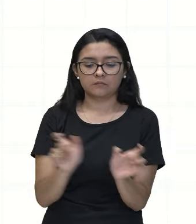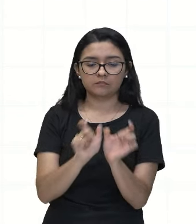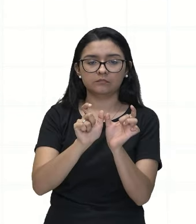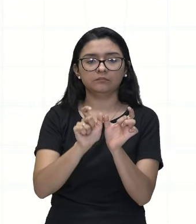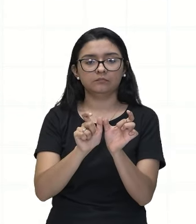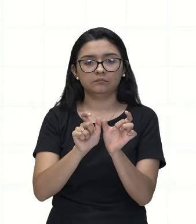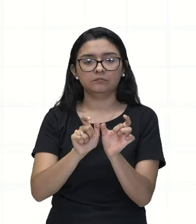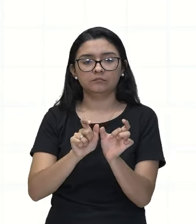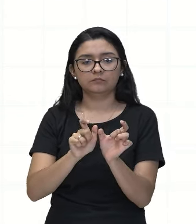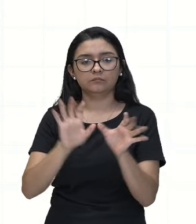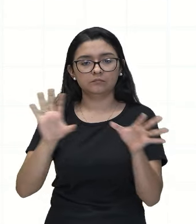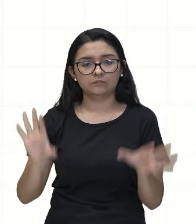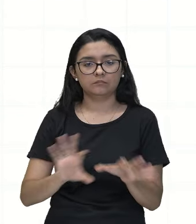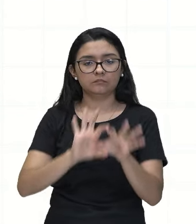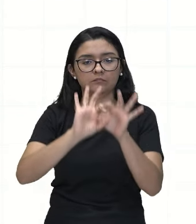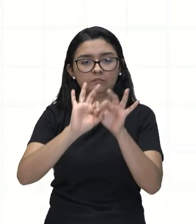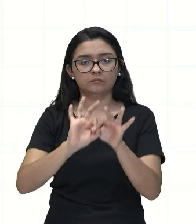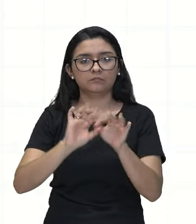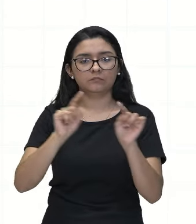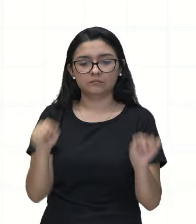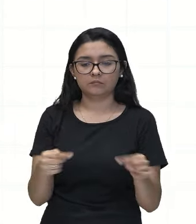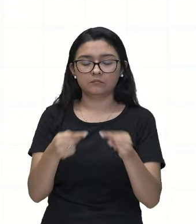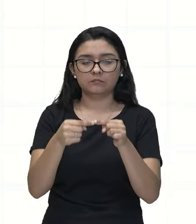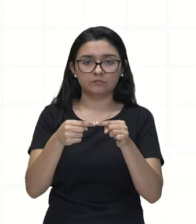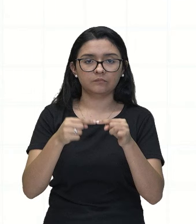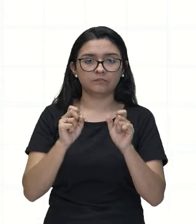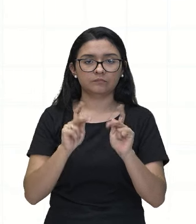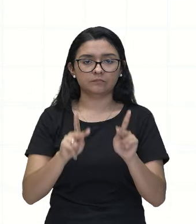aparecer para poder fazer essa concordância certo